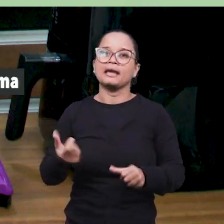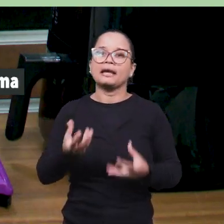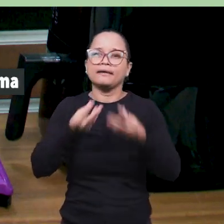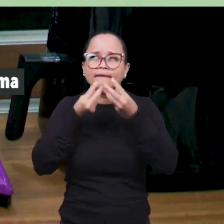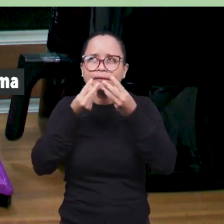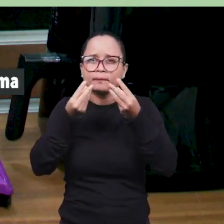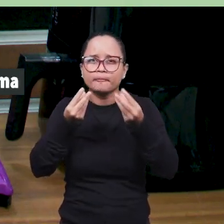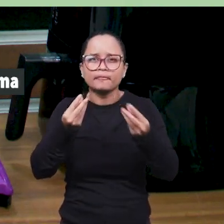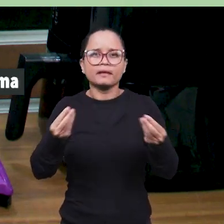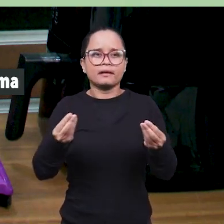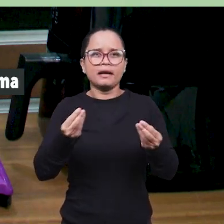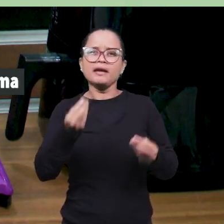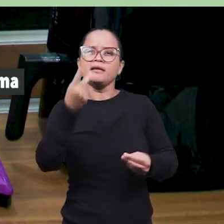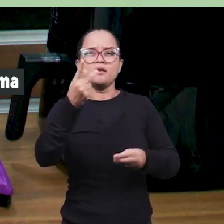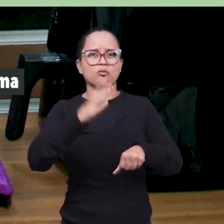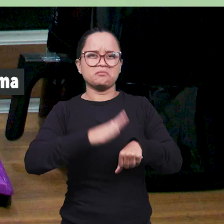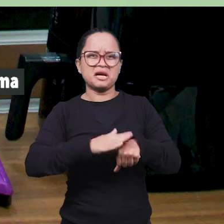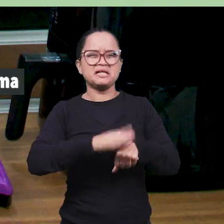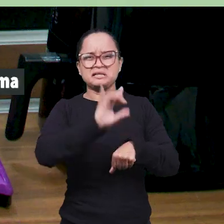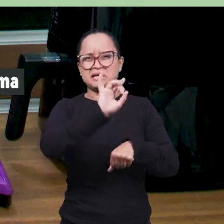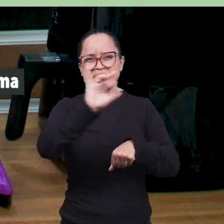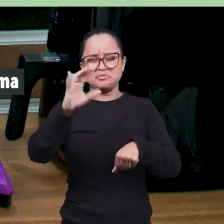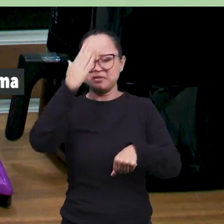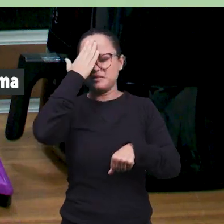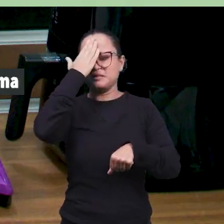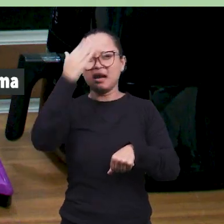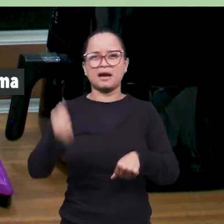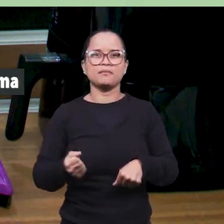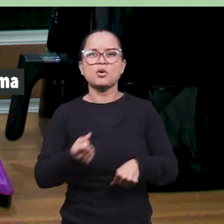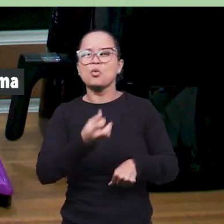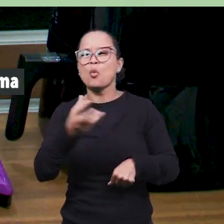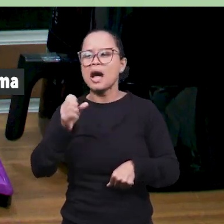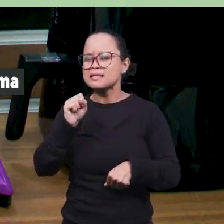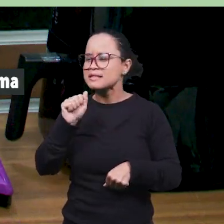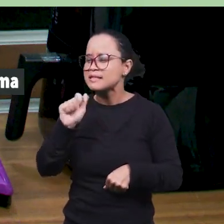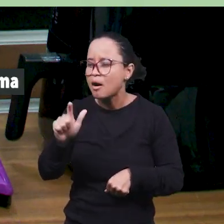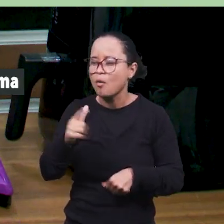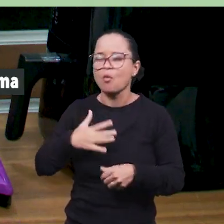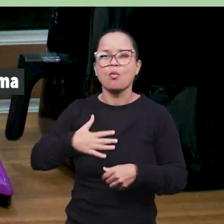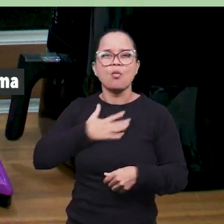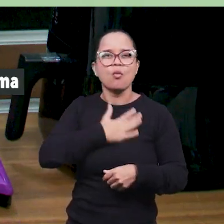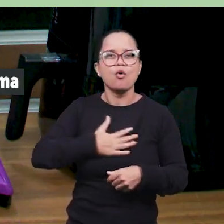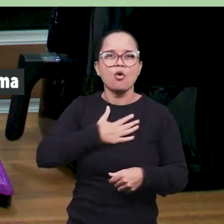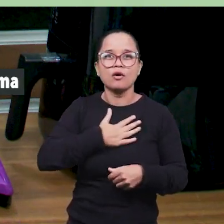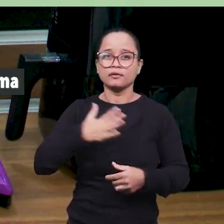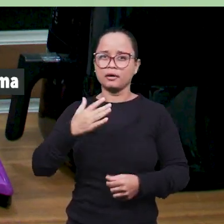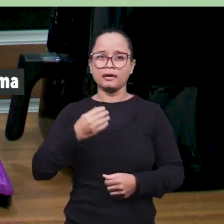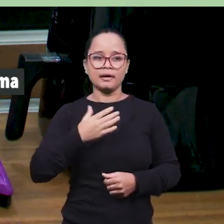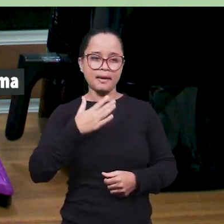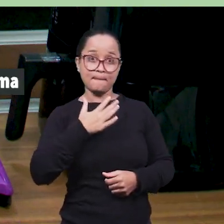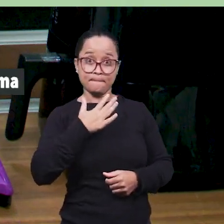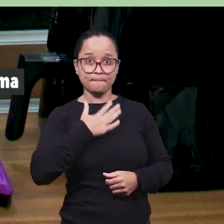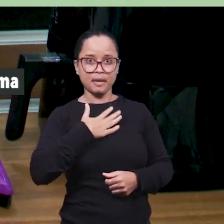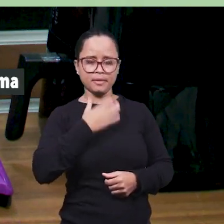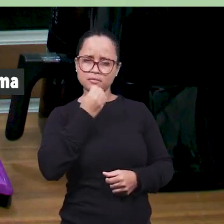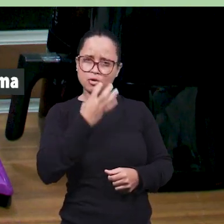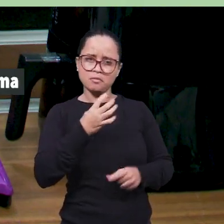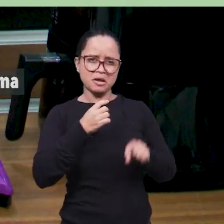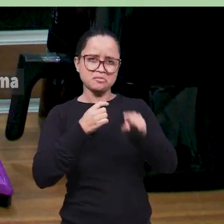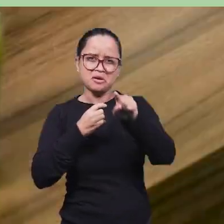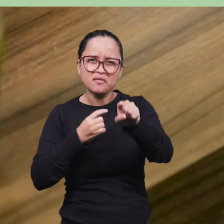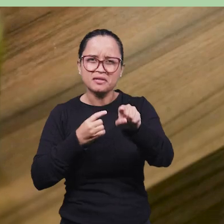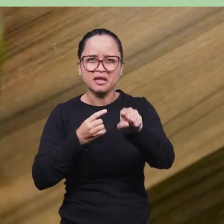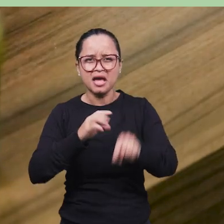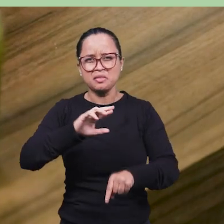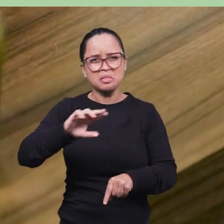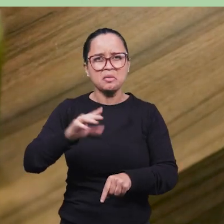quanto basta. Porque cada um sabe o tanto de sal que gosta. O que é bom para mim pode não ser bom para